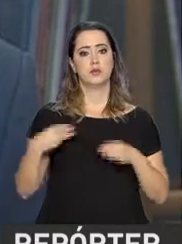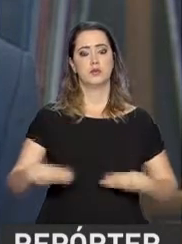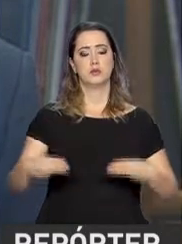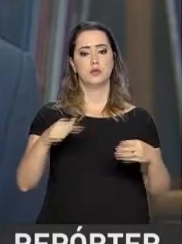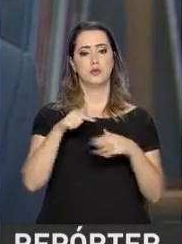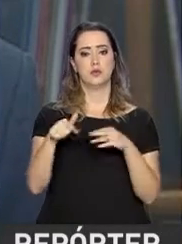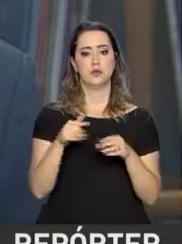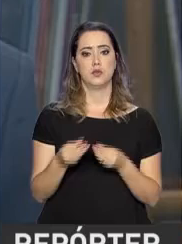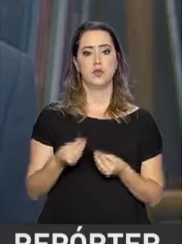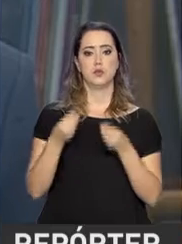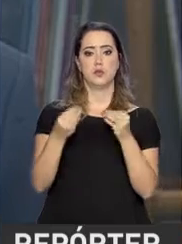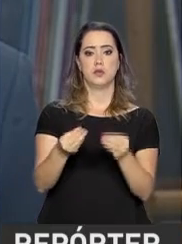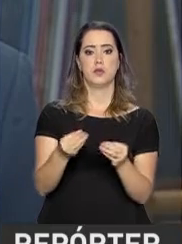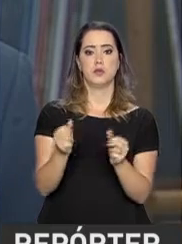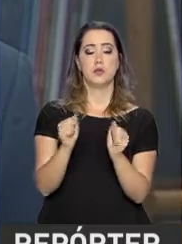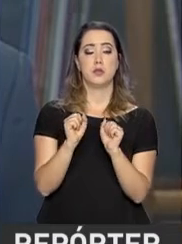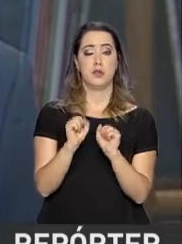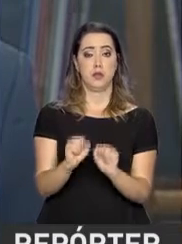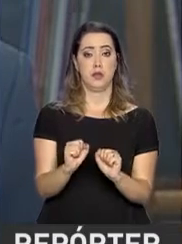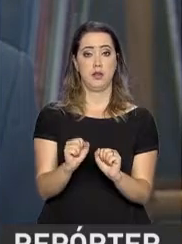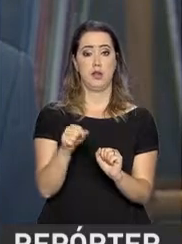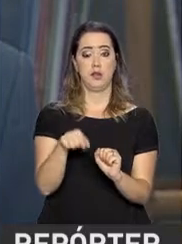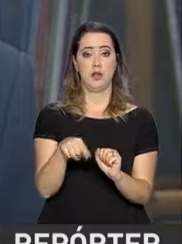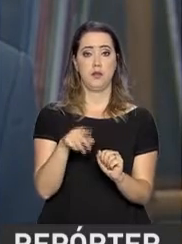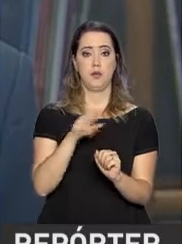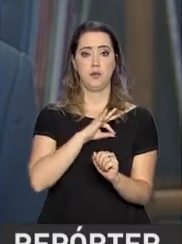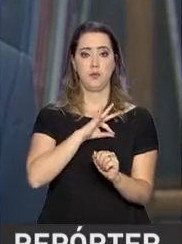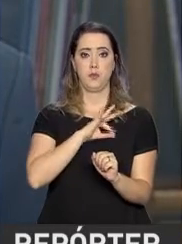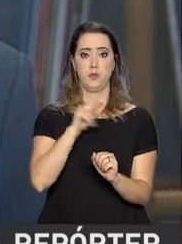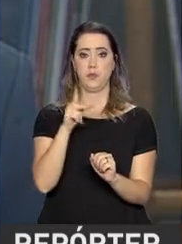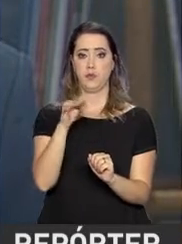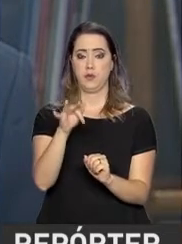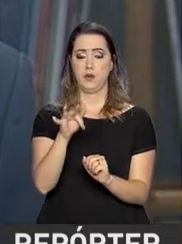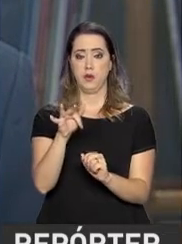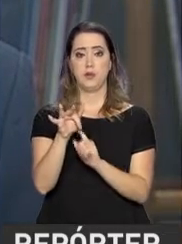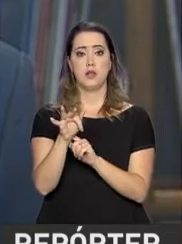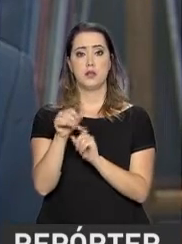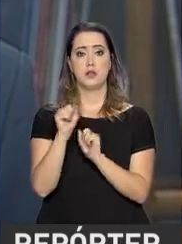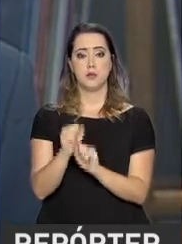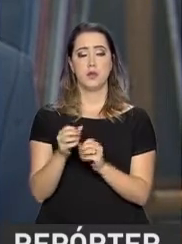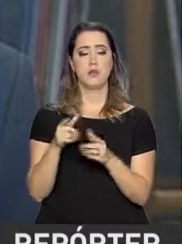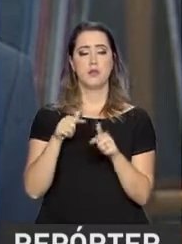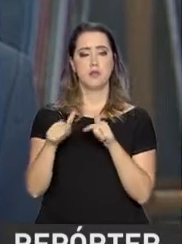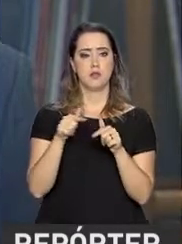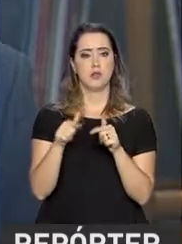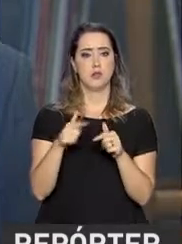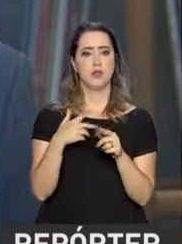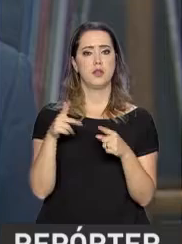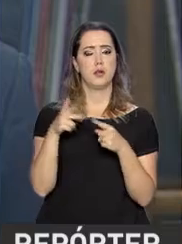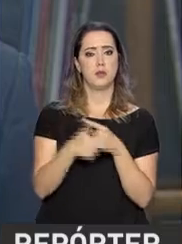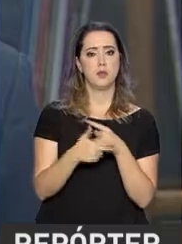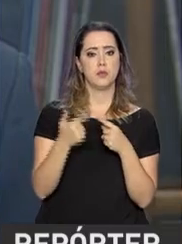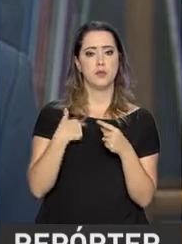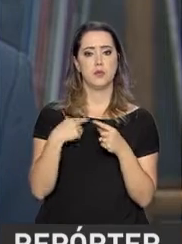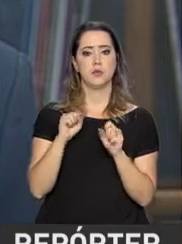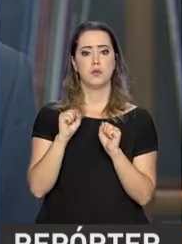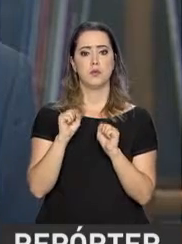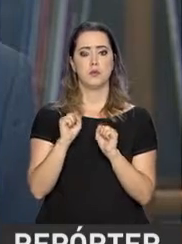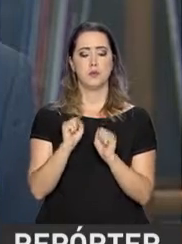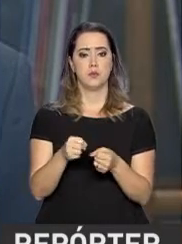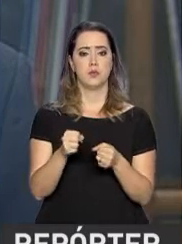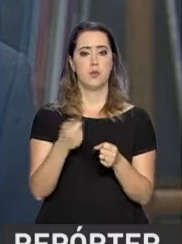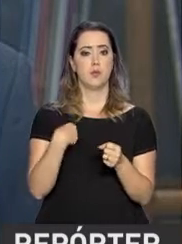é dar subsídios para a polícia federal e também bloquear esses requerimentos com possível é